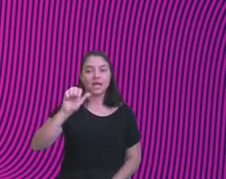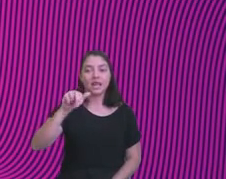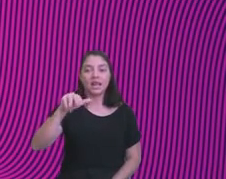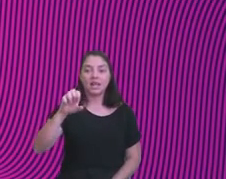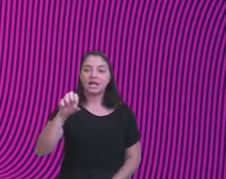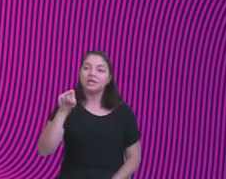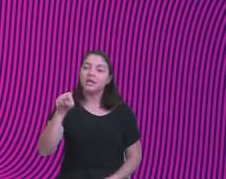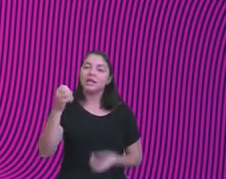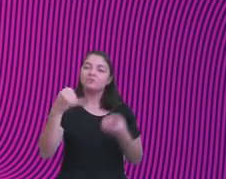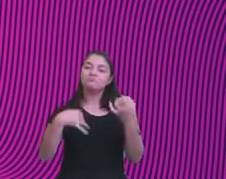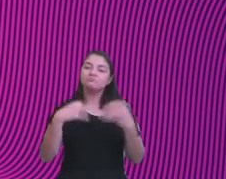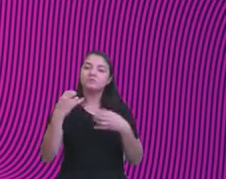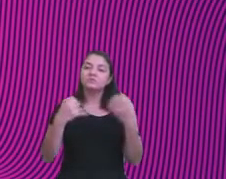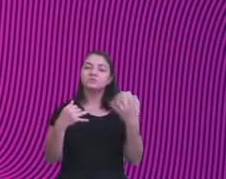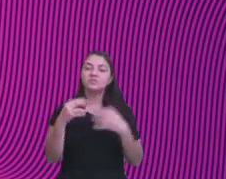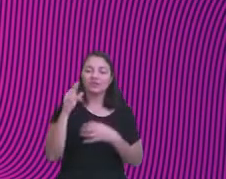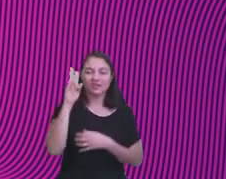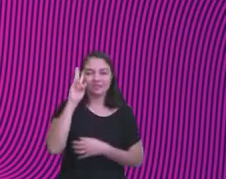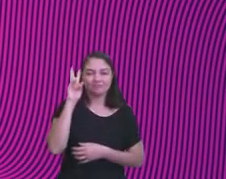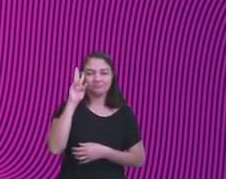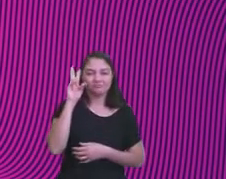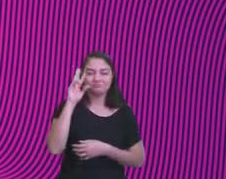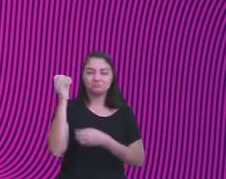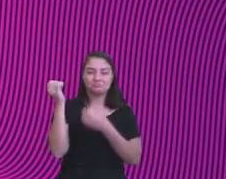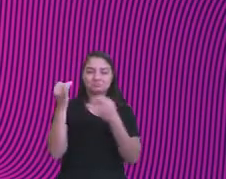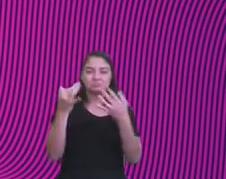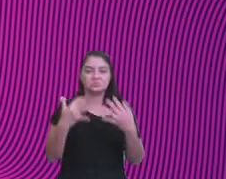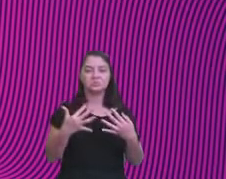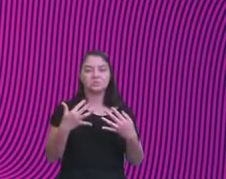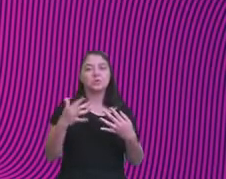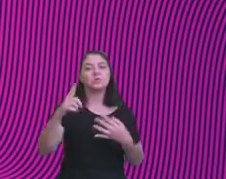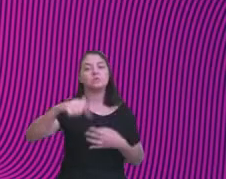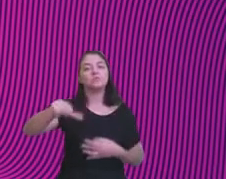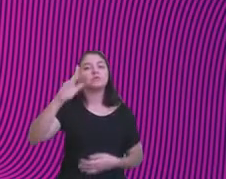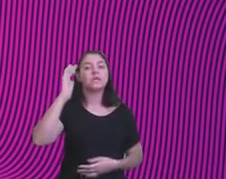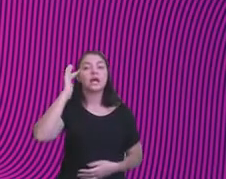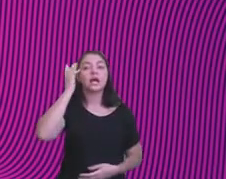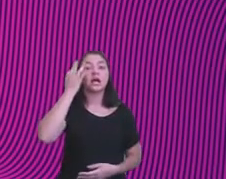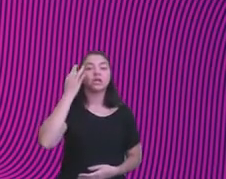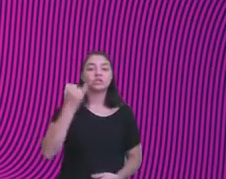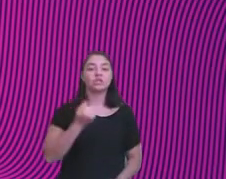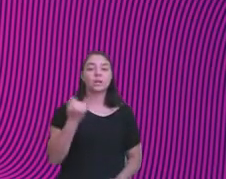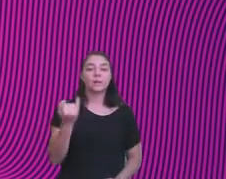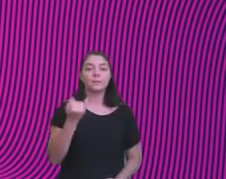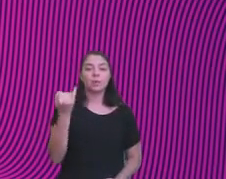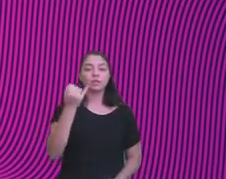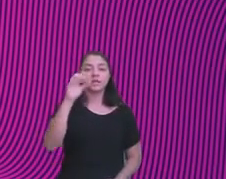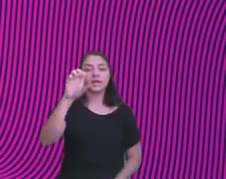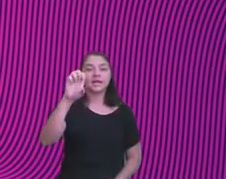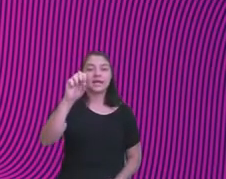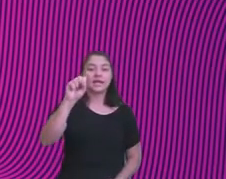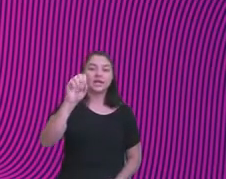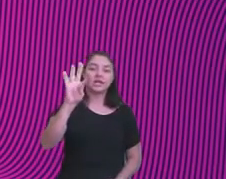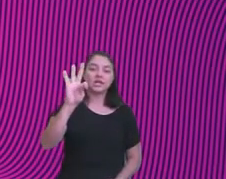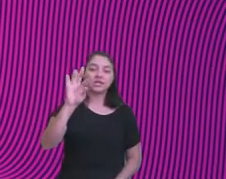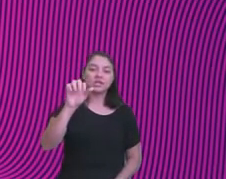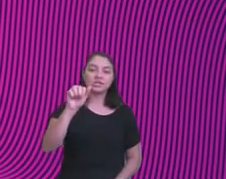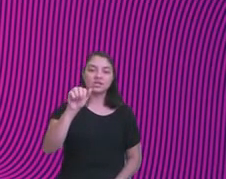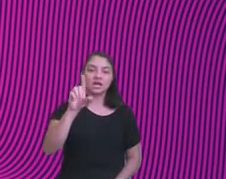esse caso. Sobre o que você acha que é importante nesse estadiamento inicial desse paciente, se a